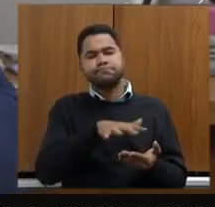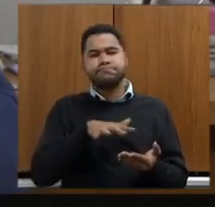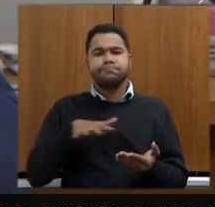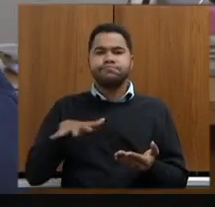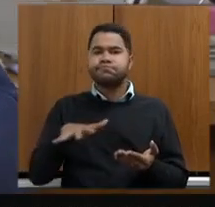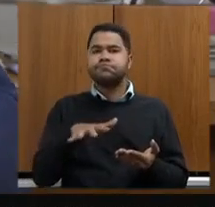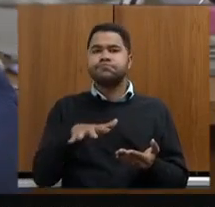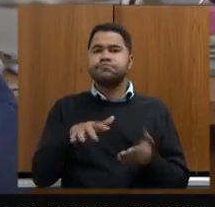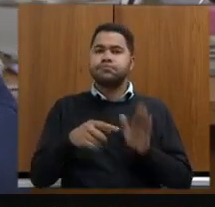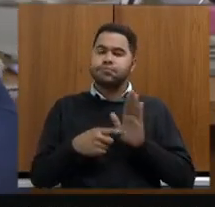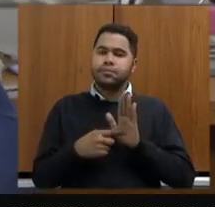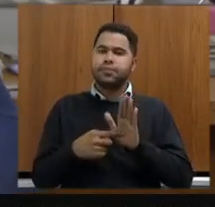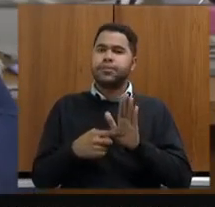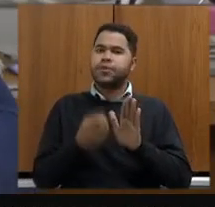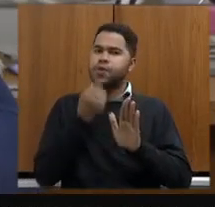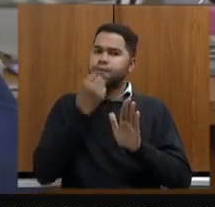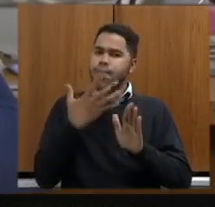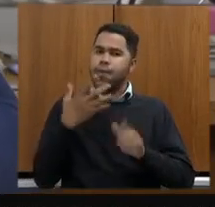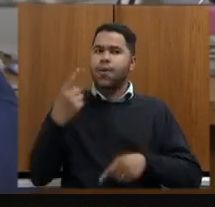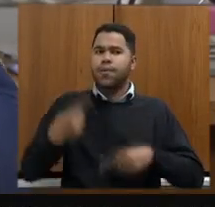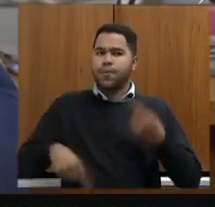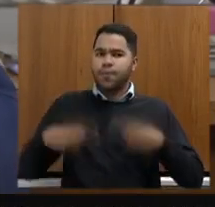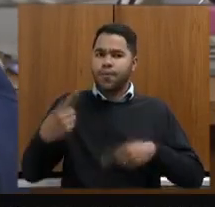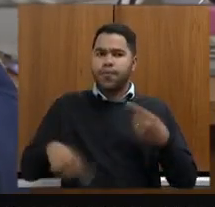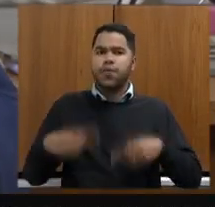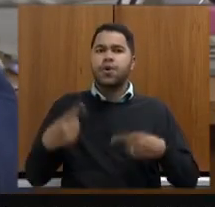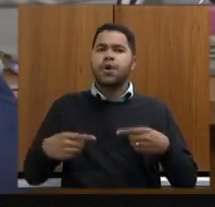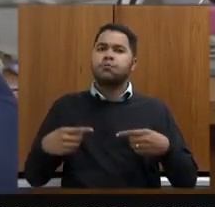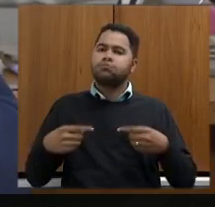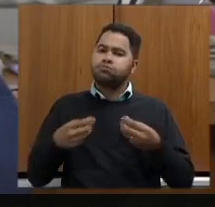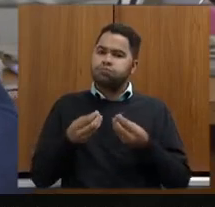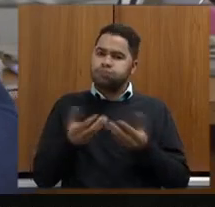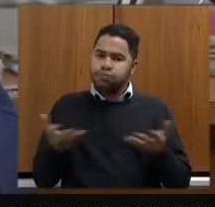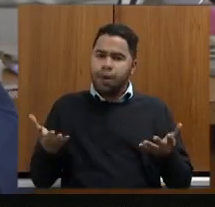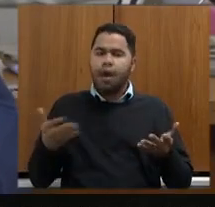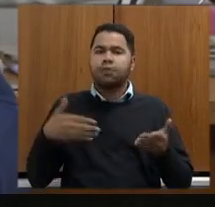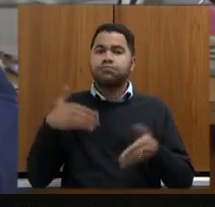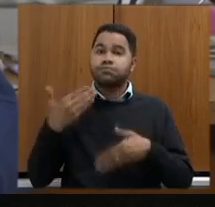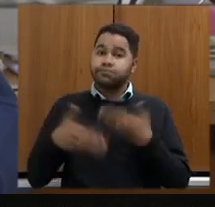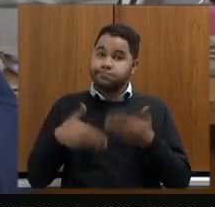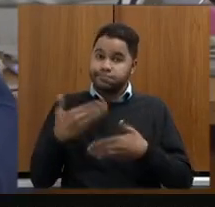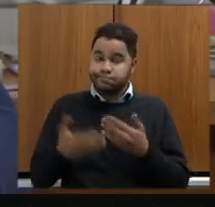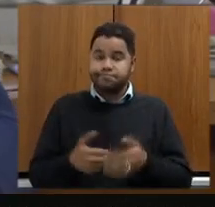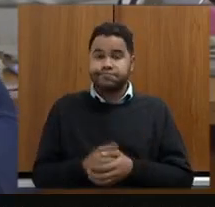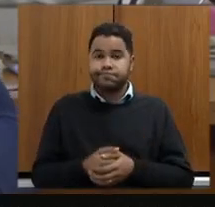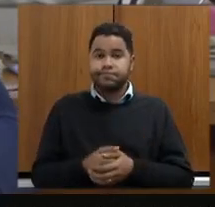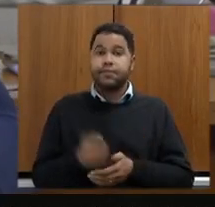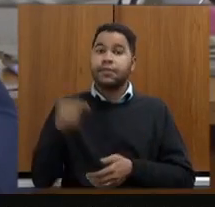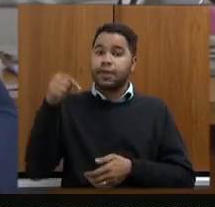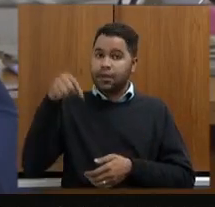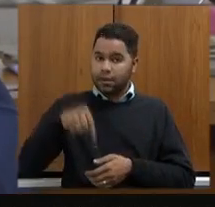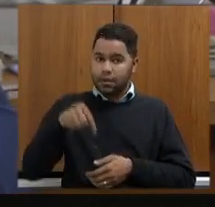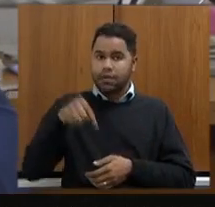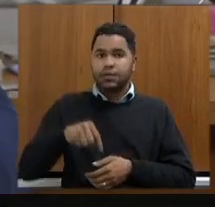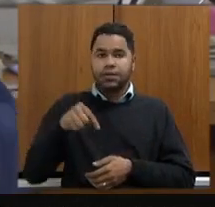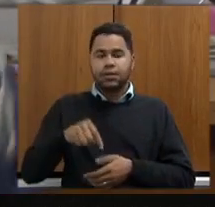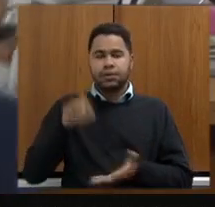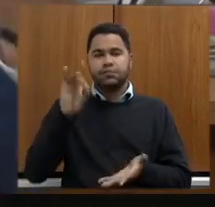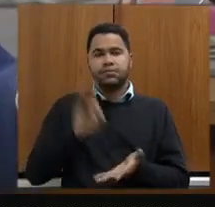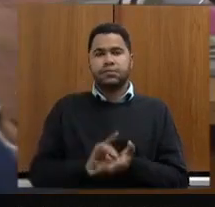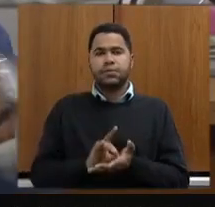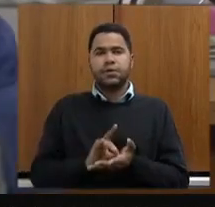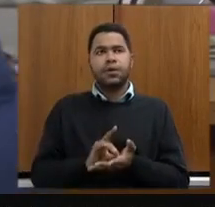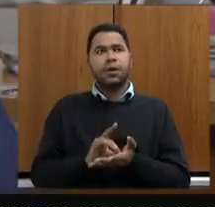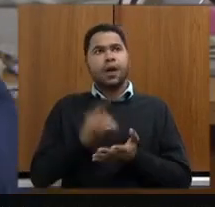sim o Esteio da boa política da polícia que discutir da polícia que constrói na e que aqui definitivamente